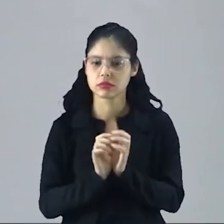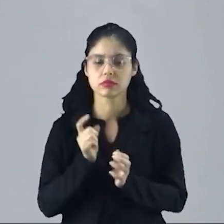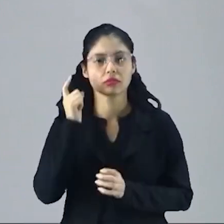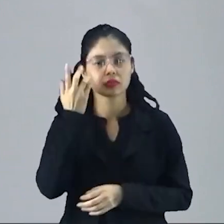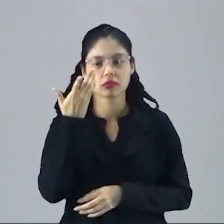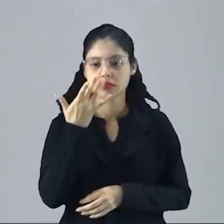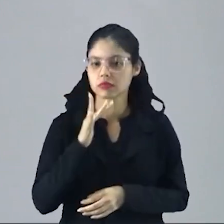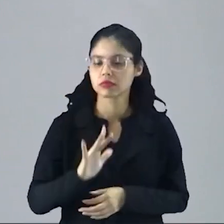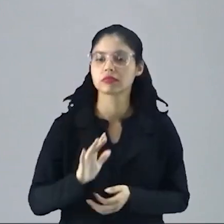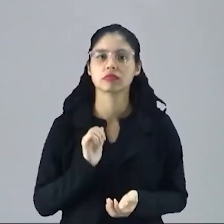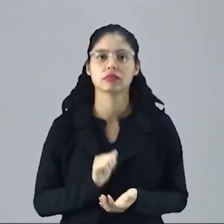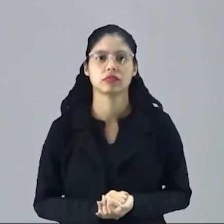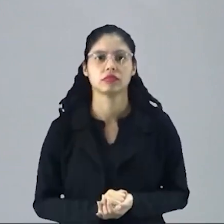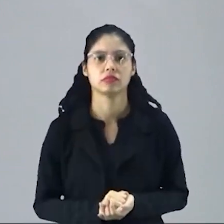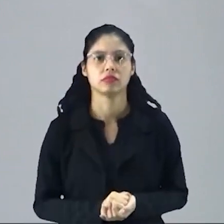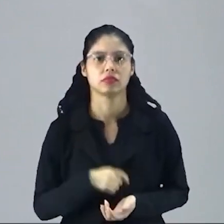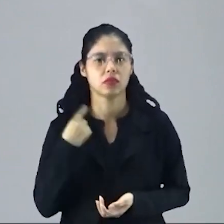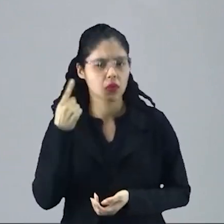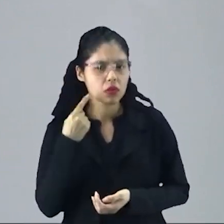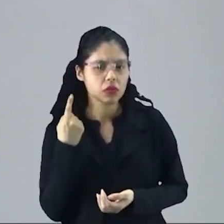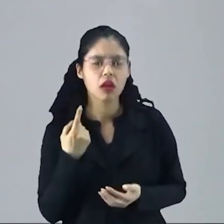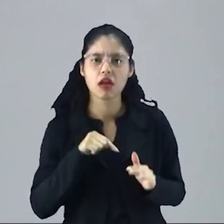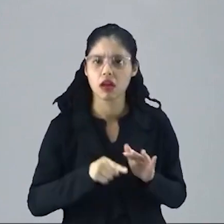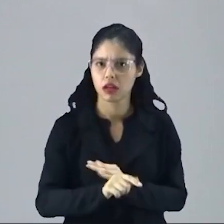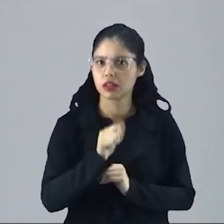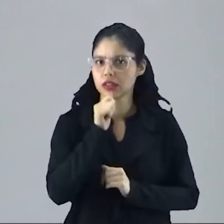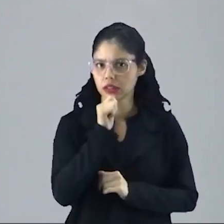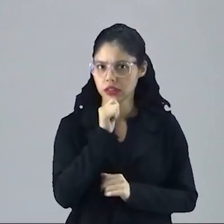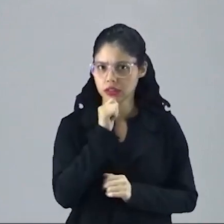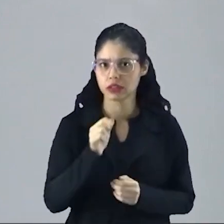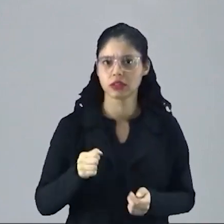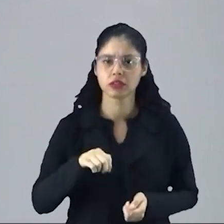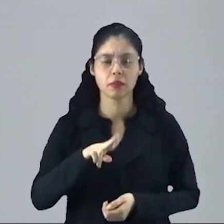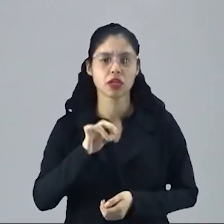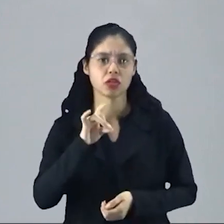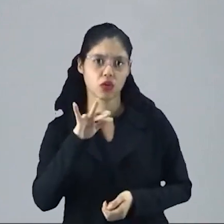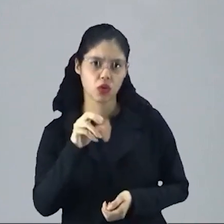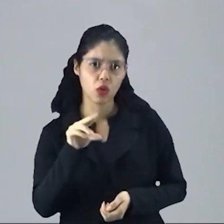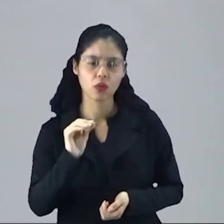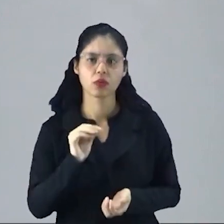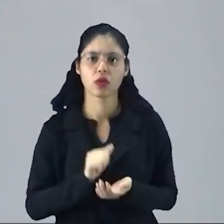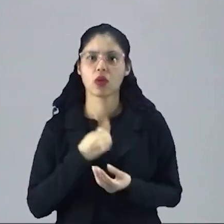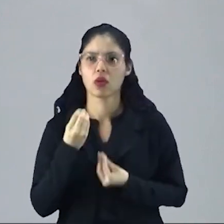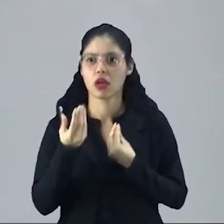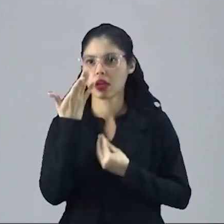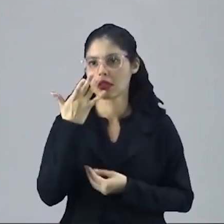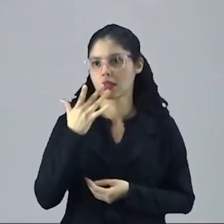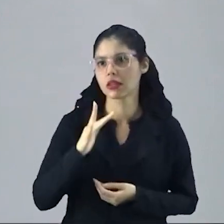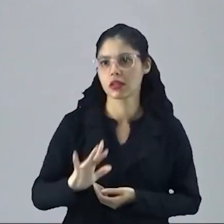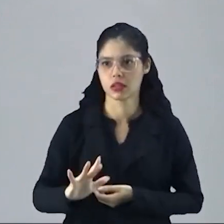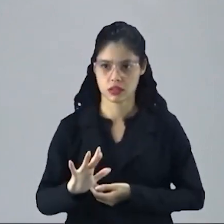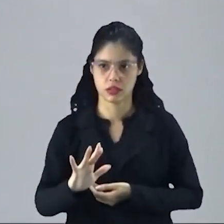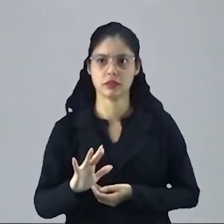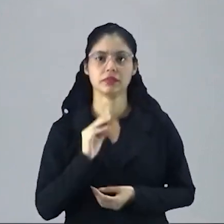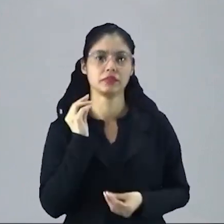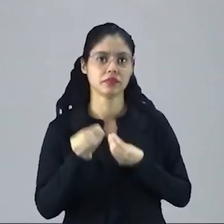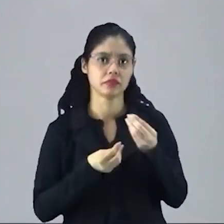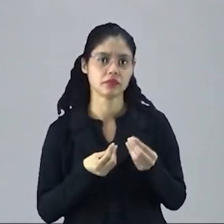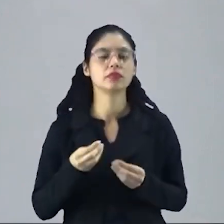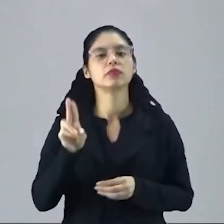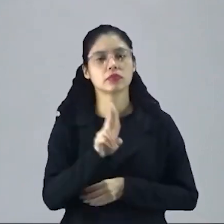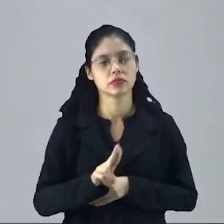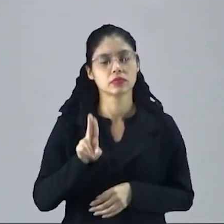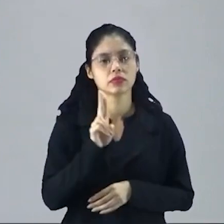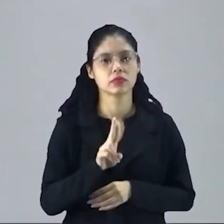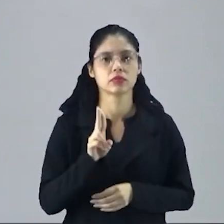mente da criança, a mente de um louco dentro de um manicômio, a mente da criança. Então, esse funcionamento